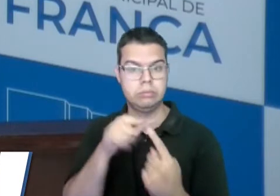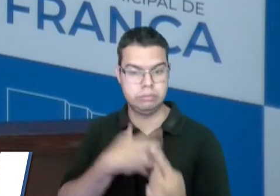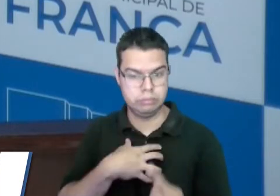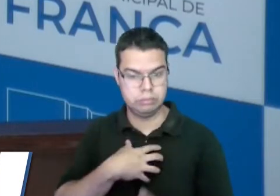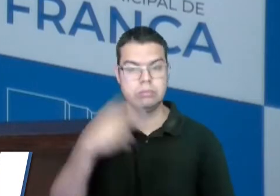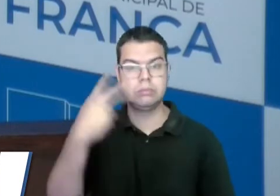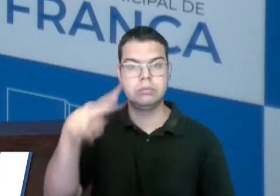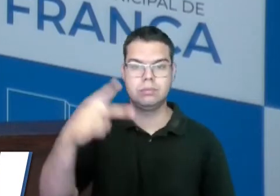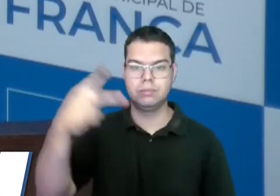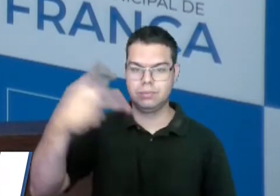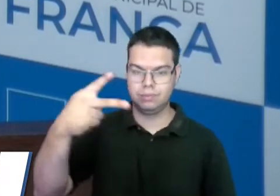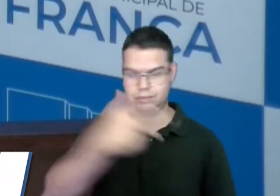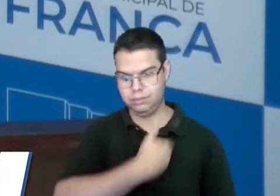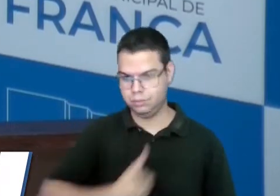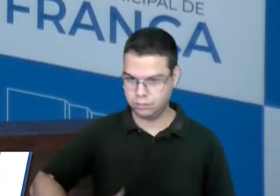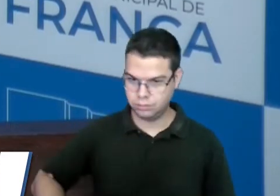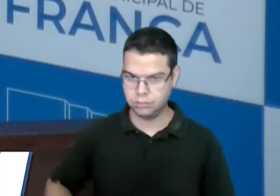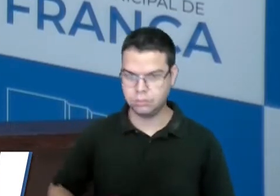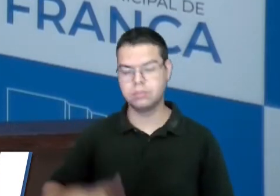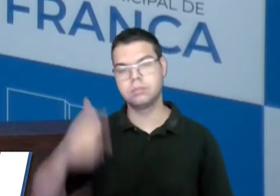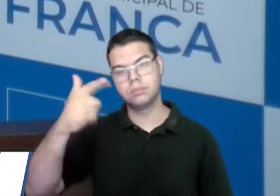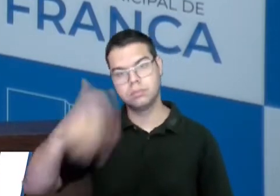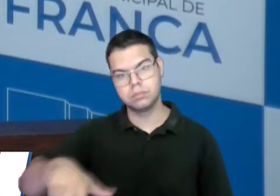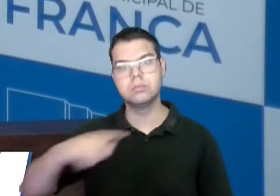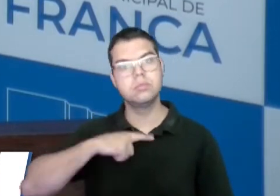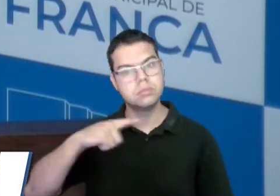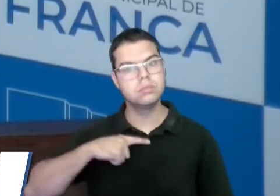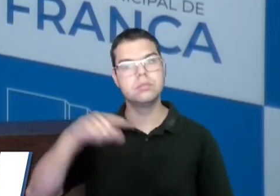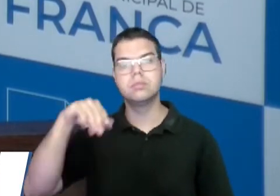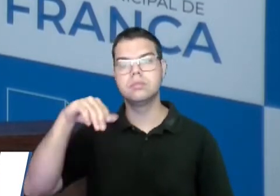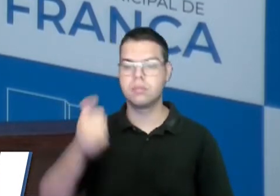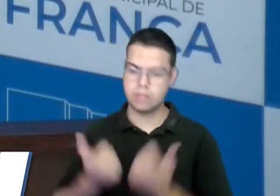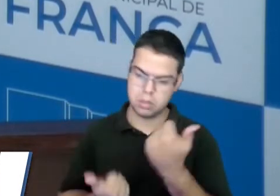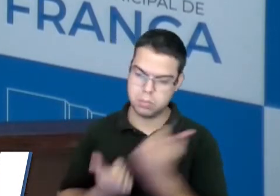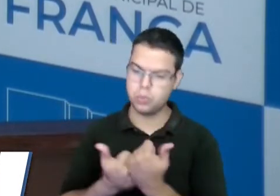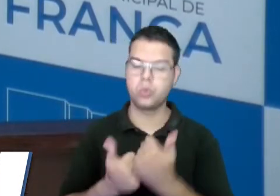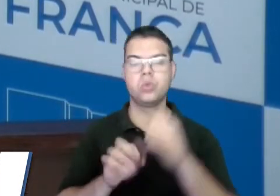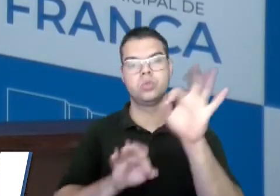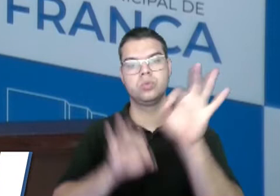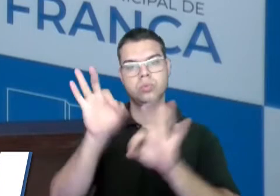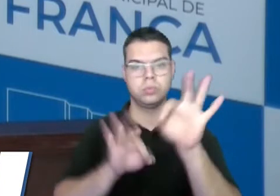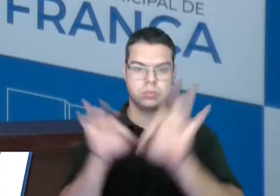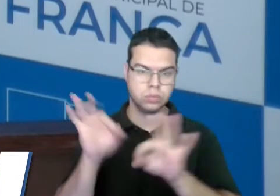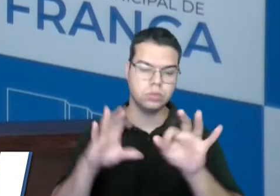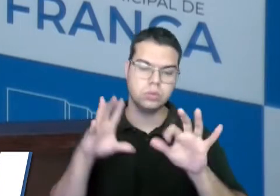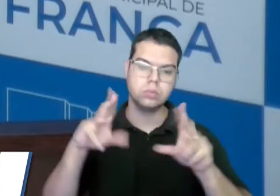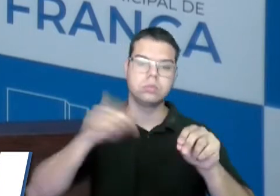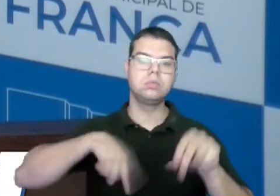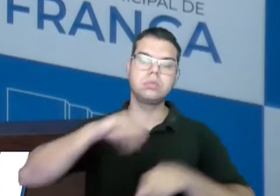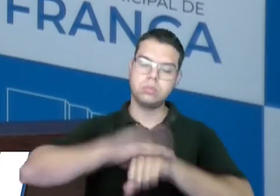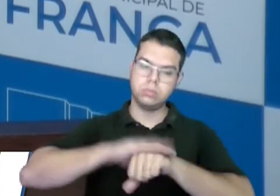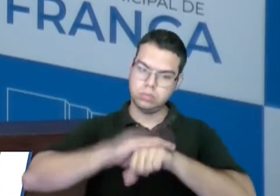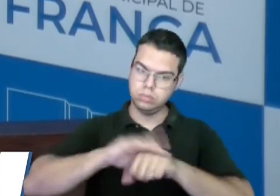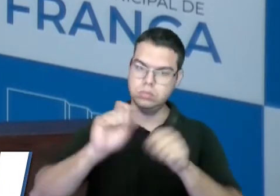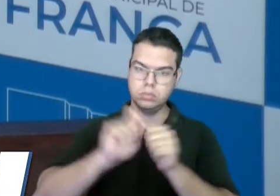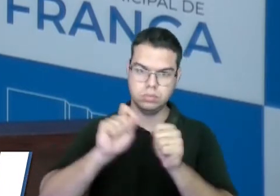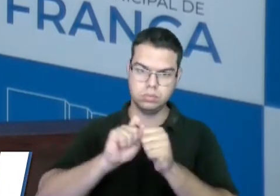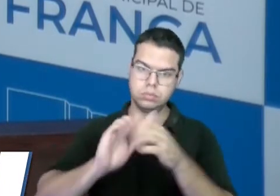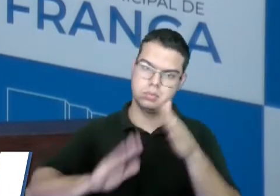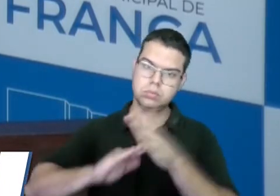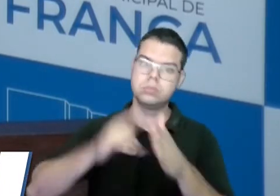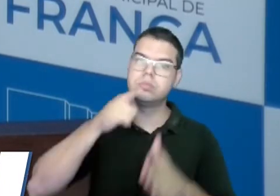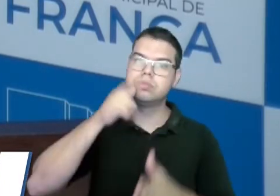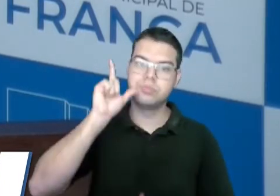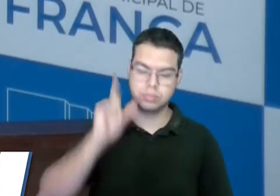vice-governador, fizemos moções de apoio com o intuito de construir tudo isso que fizemos até o dia de ontem.